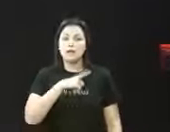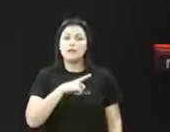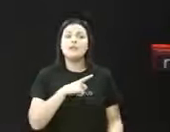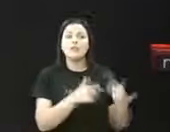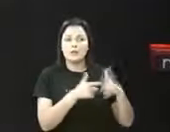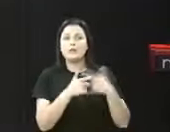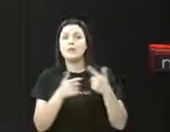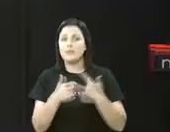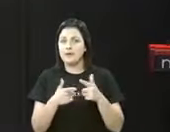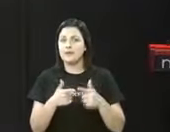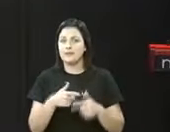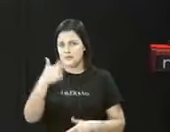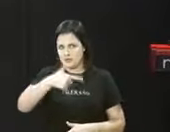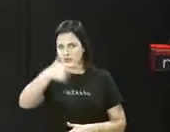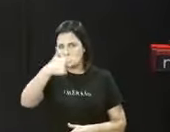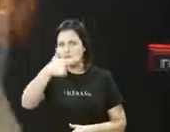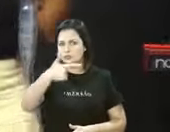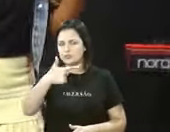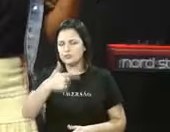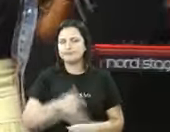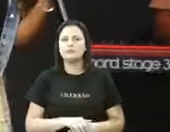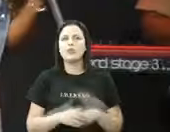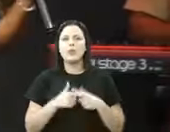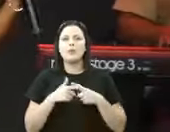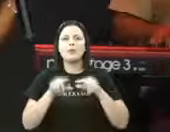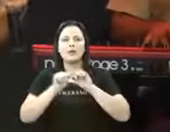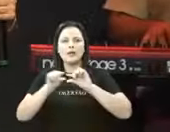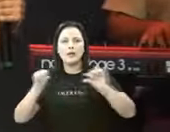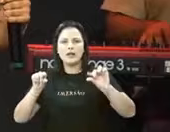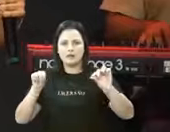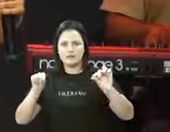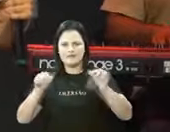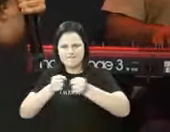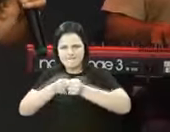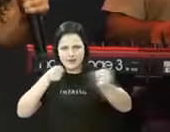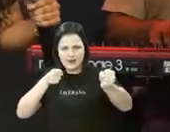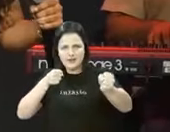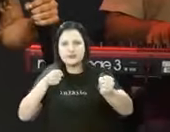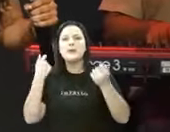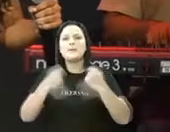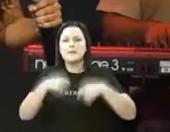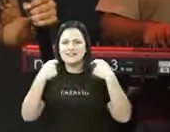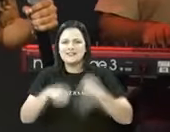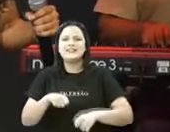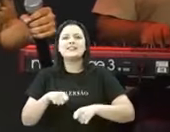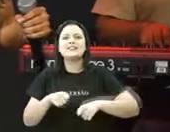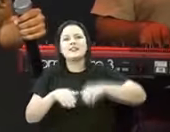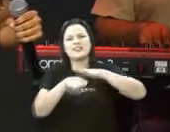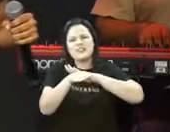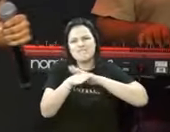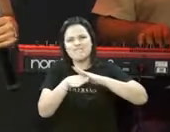é que flecha, para chegar bem no alvo, ela precisa ser polida.